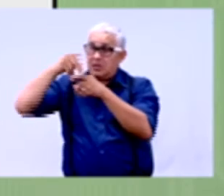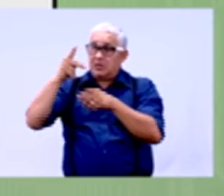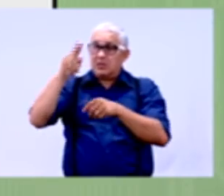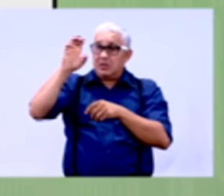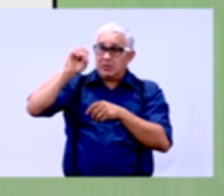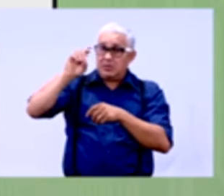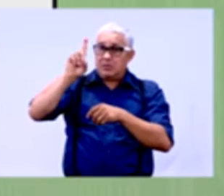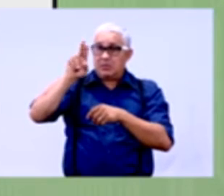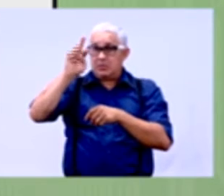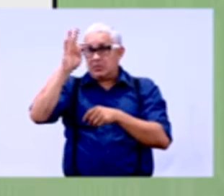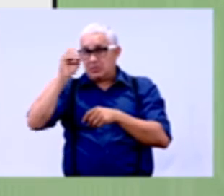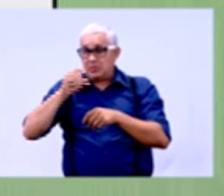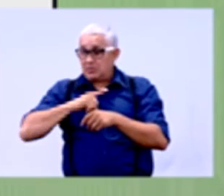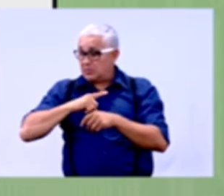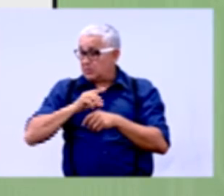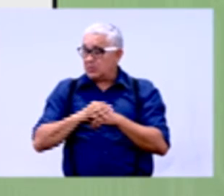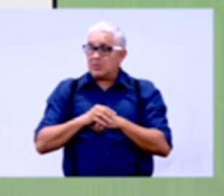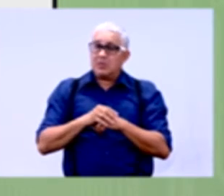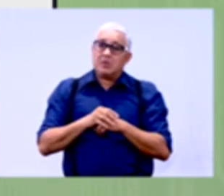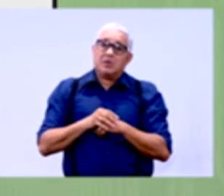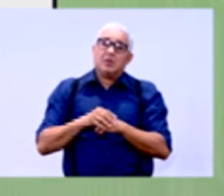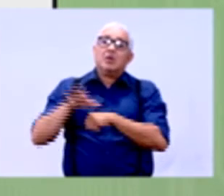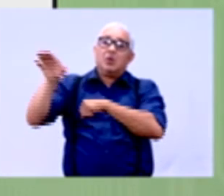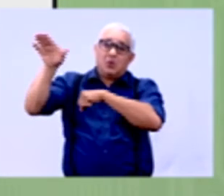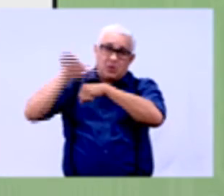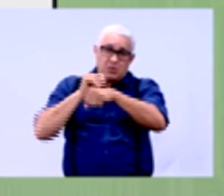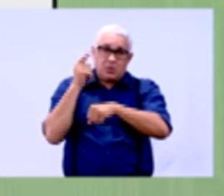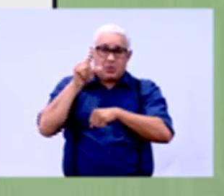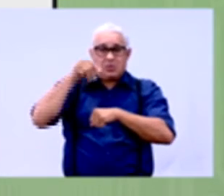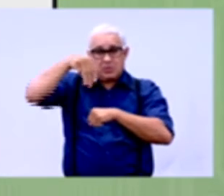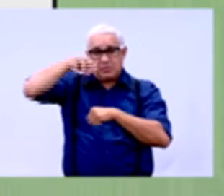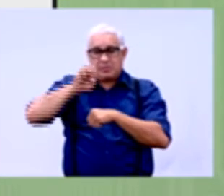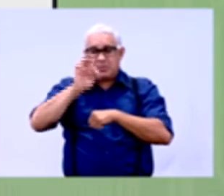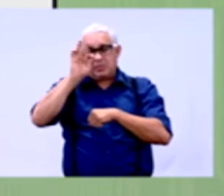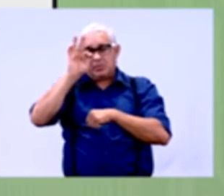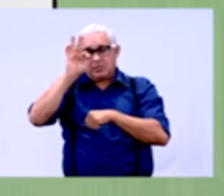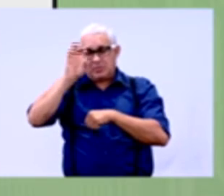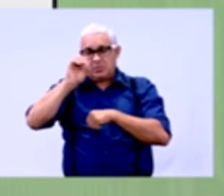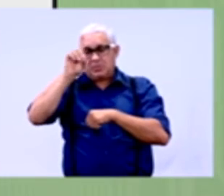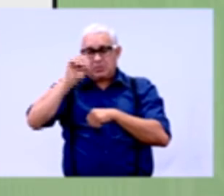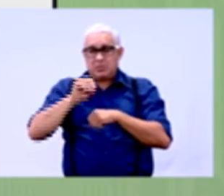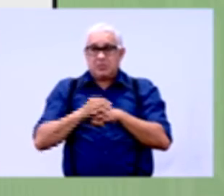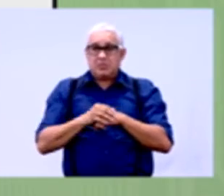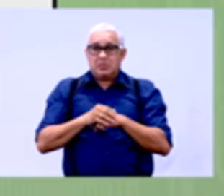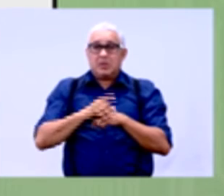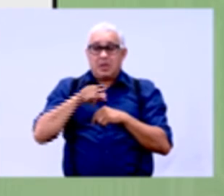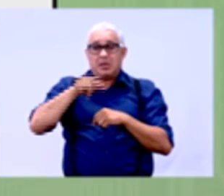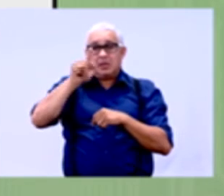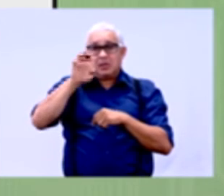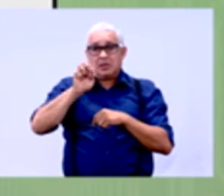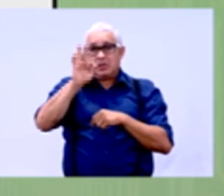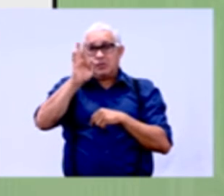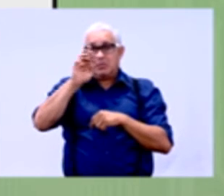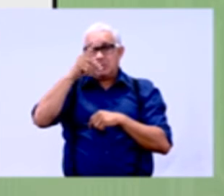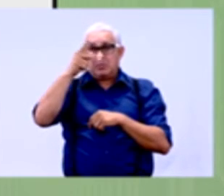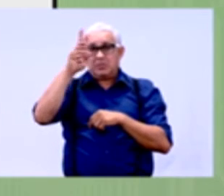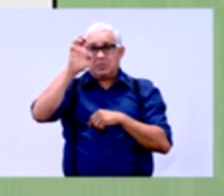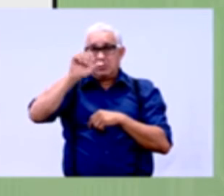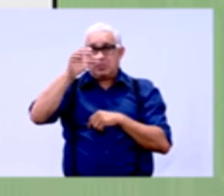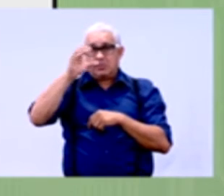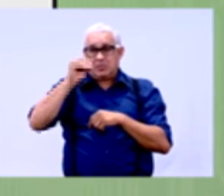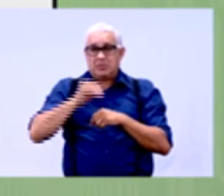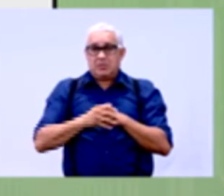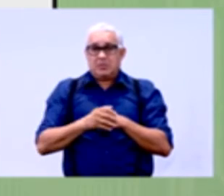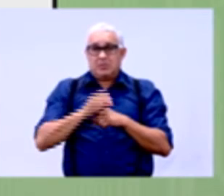preço do item de venda, ele chama um outro método, que é o get preço, que está na camada, na classe